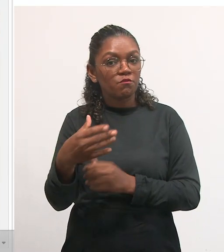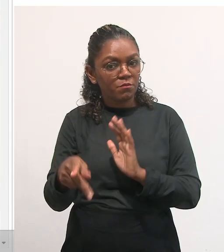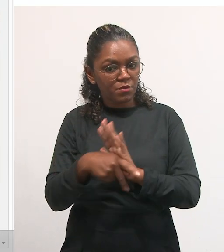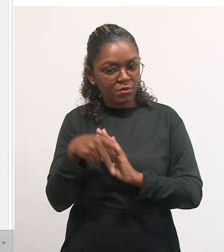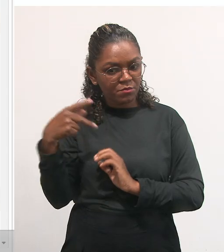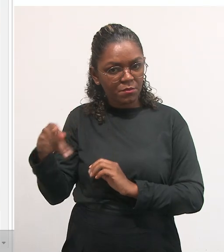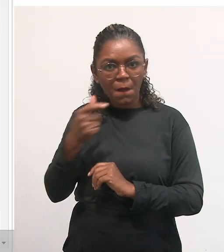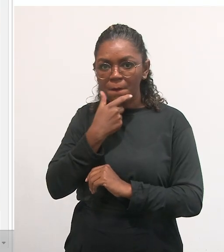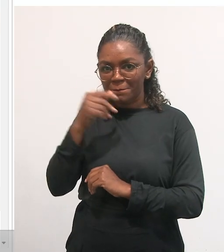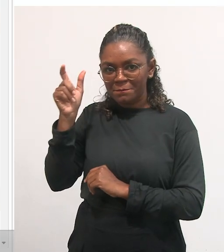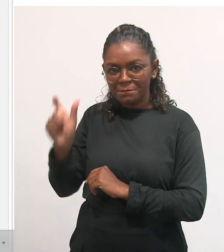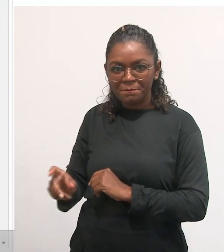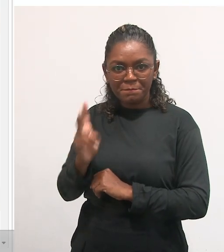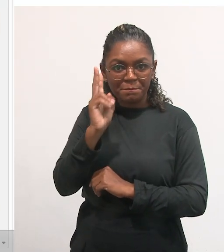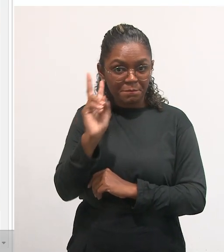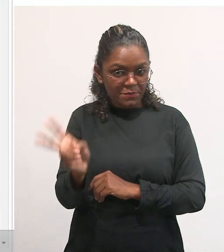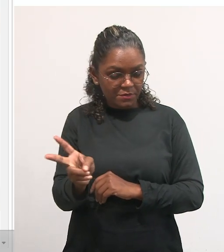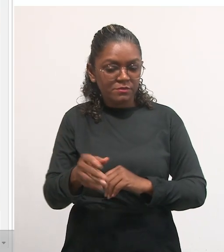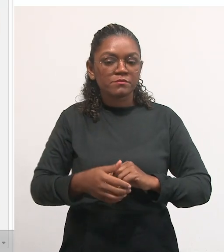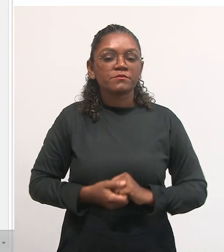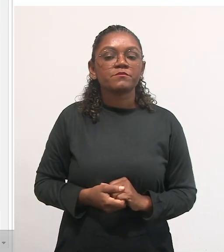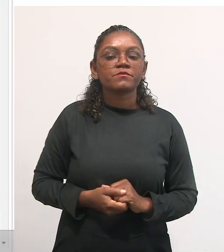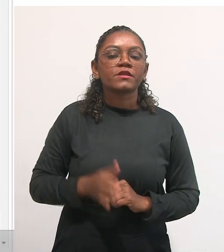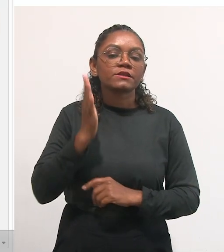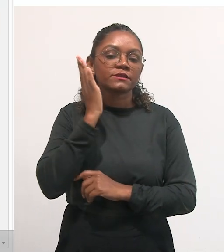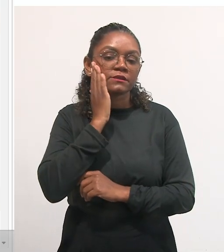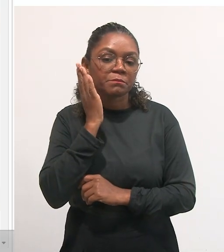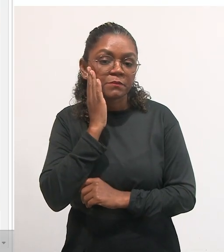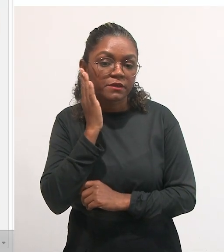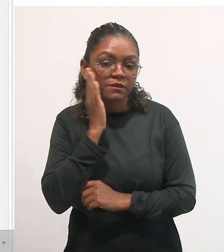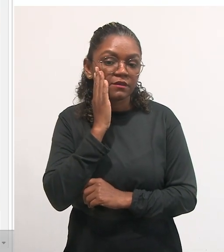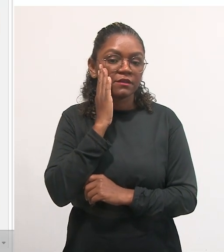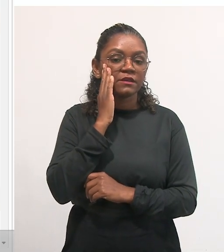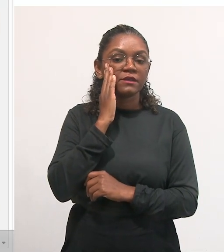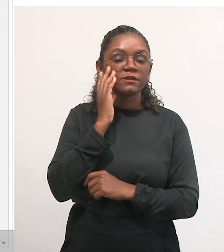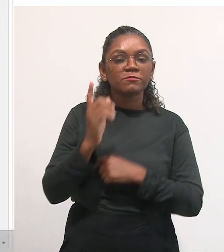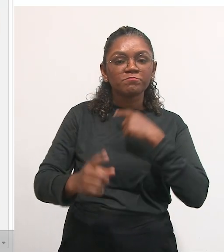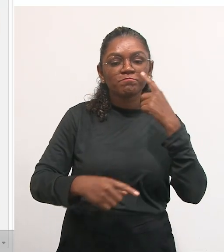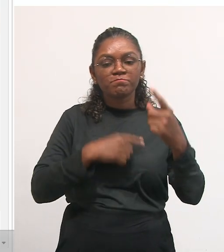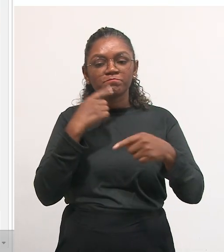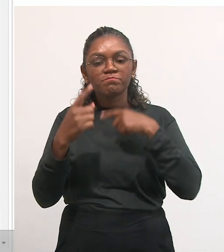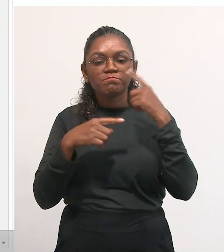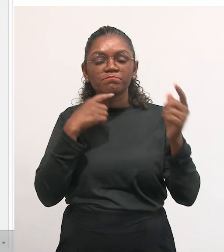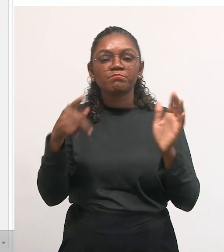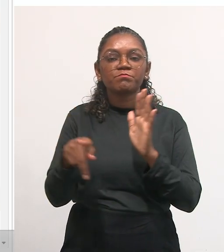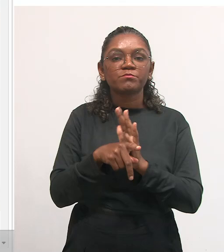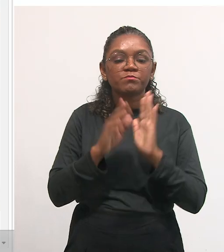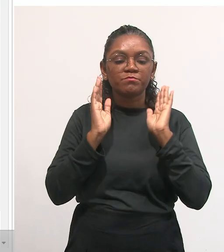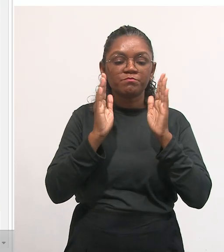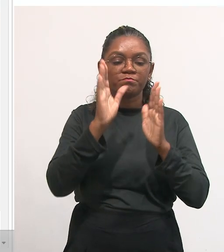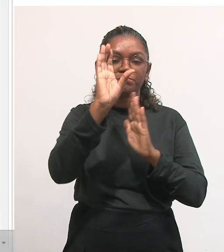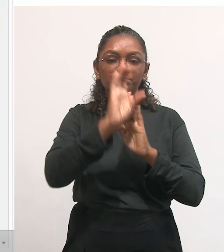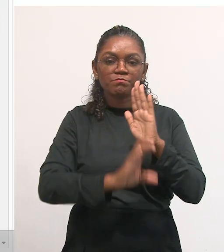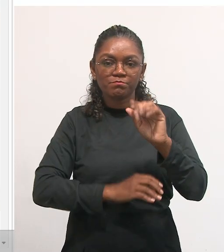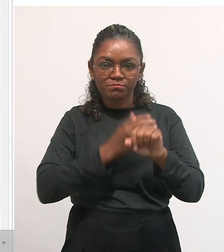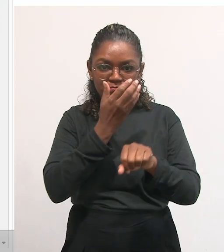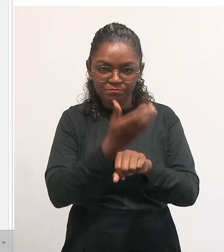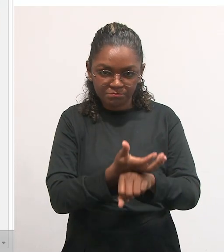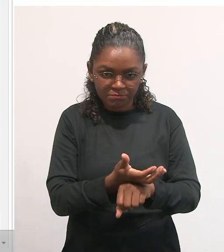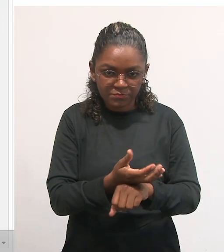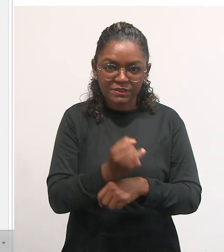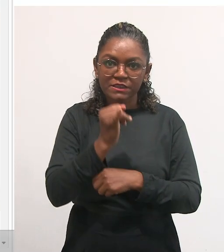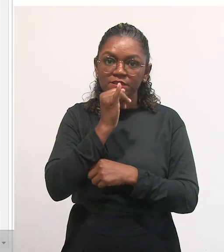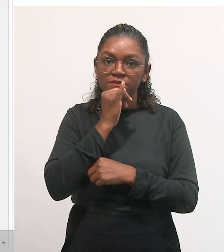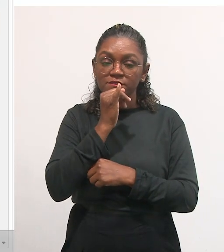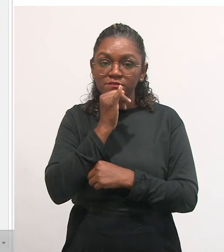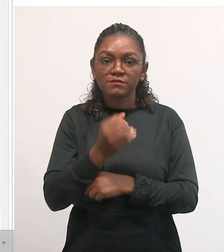incertezas sobre o currículo que o currículo a ensinar é uma seleção organizada dos conteúdos a aprender os quais por sua